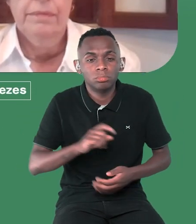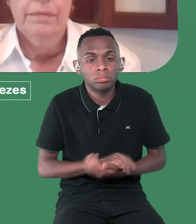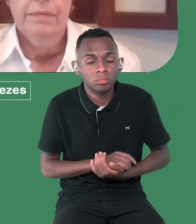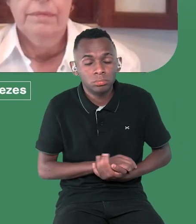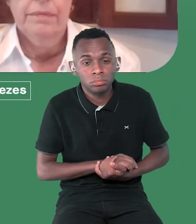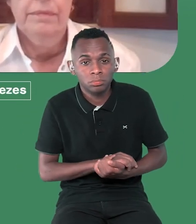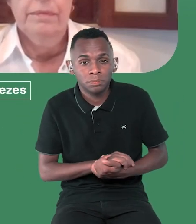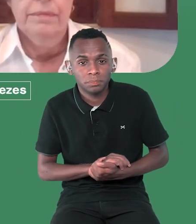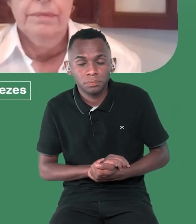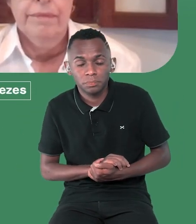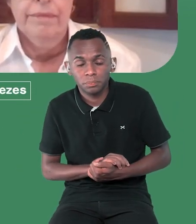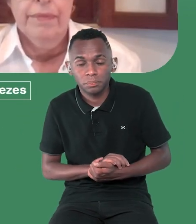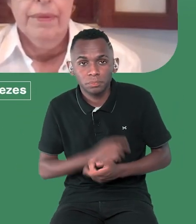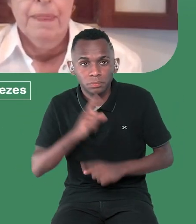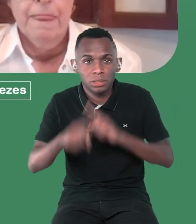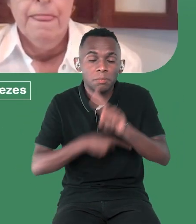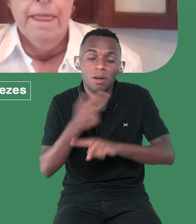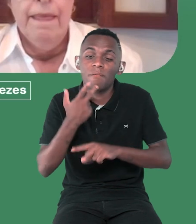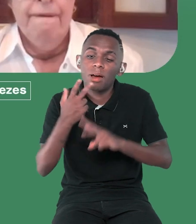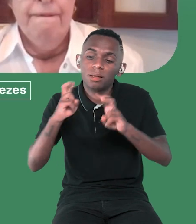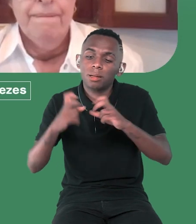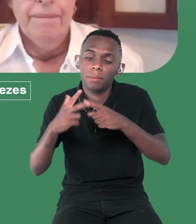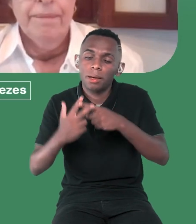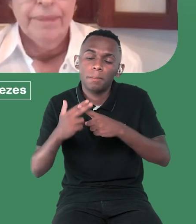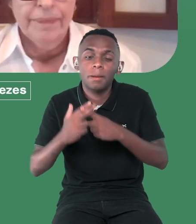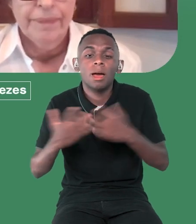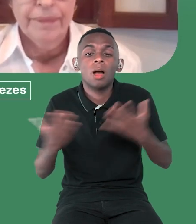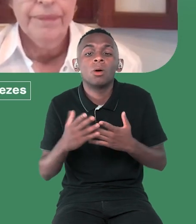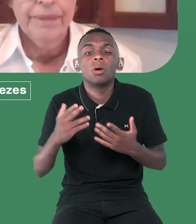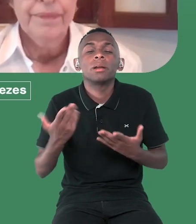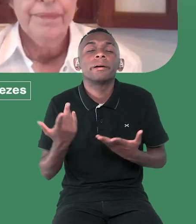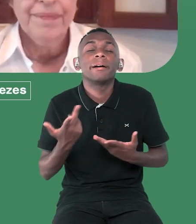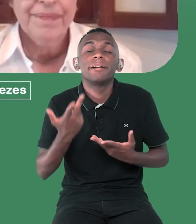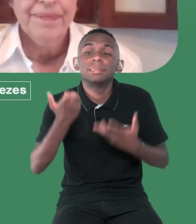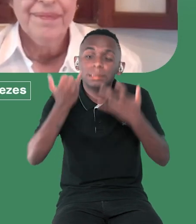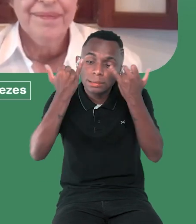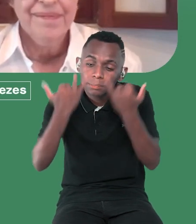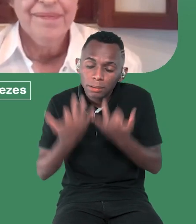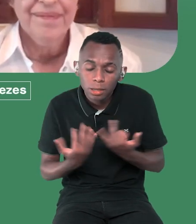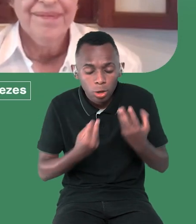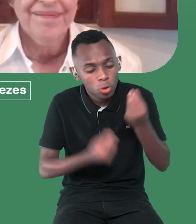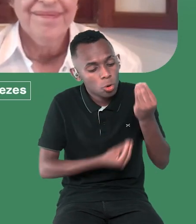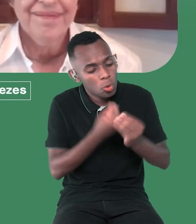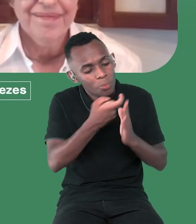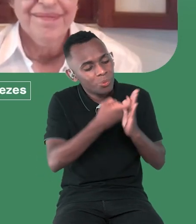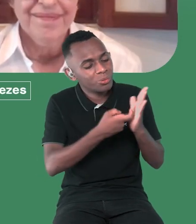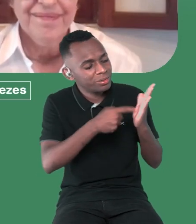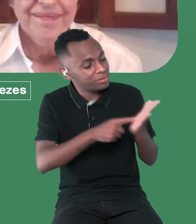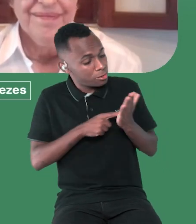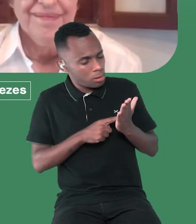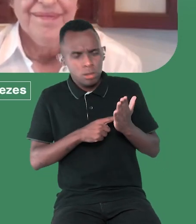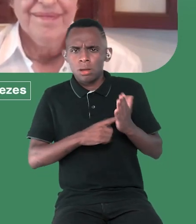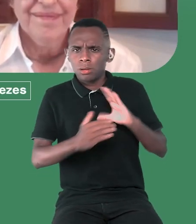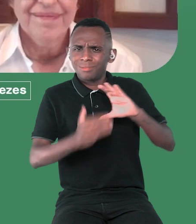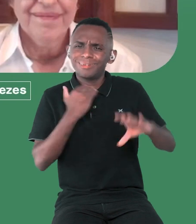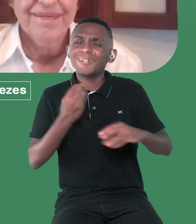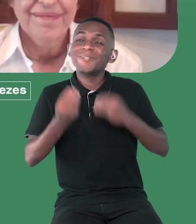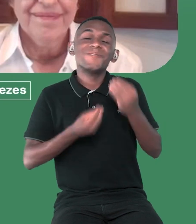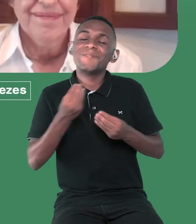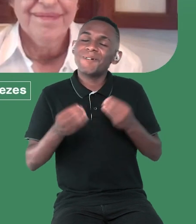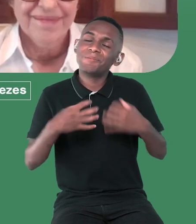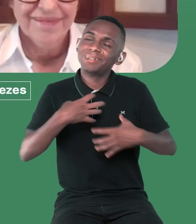daqui a pouco na editora, vamos deixar a Silvana falar um pouquinho de como que esse texto chegou e bateu na